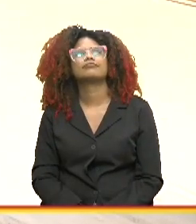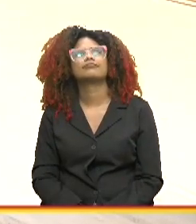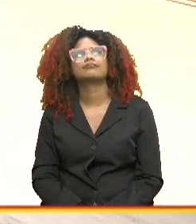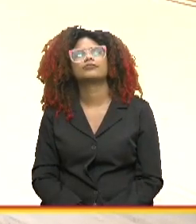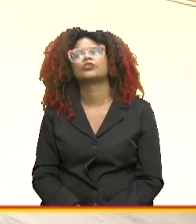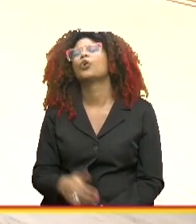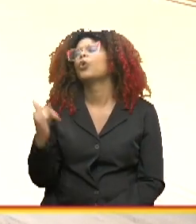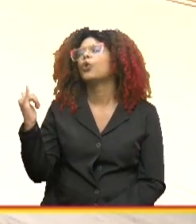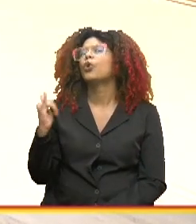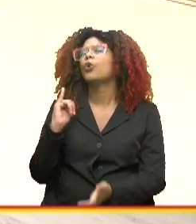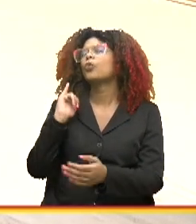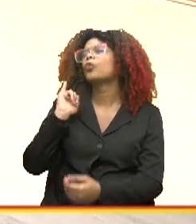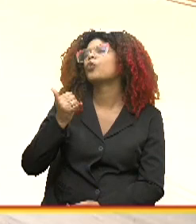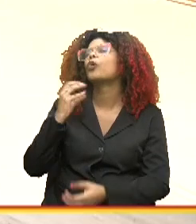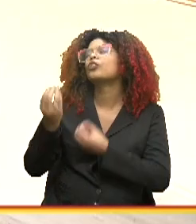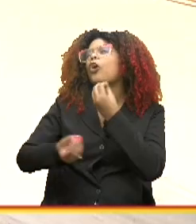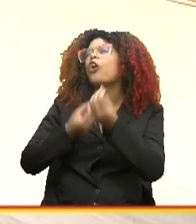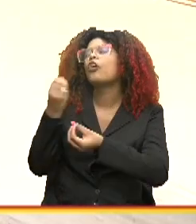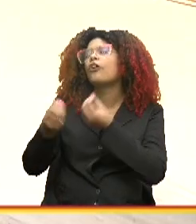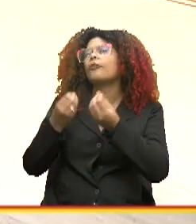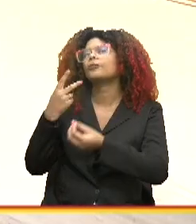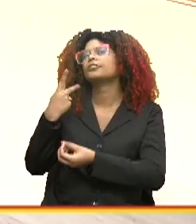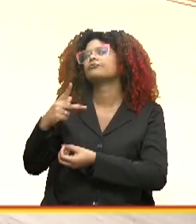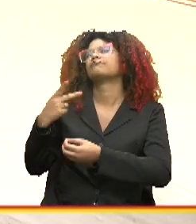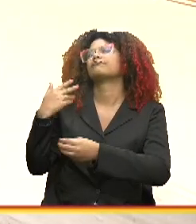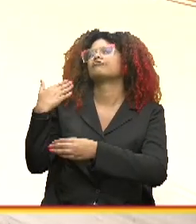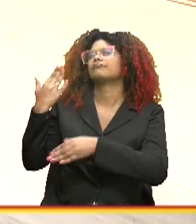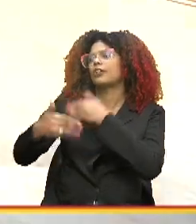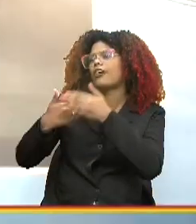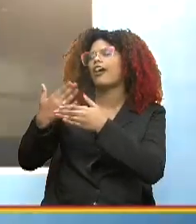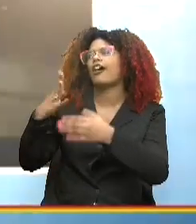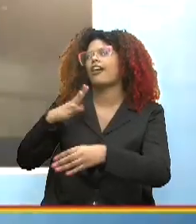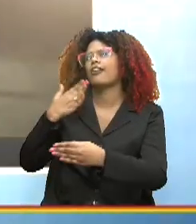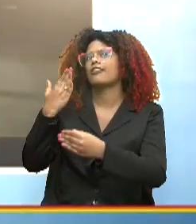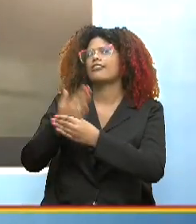conta pra gente como é que foi o teu processo de adoção